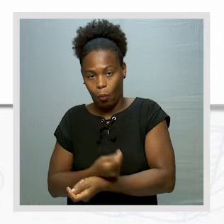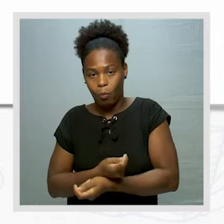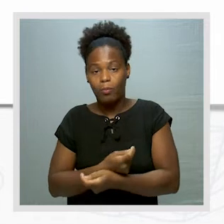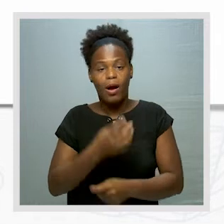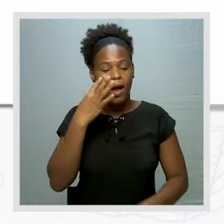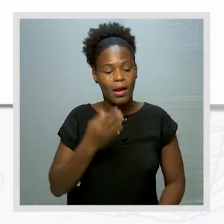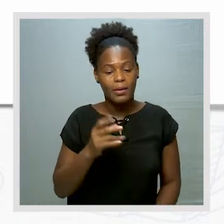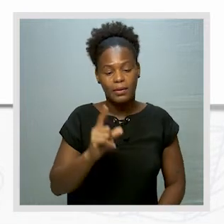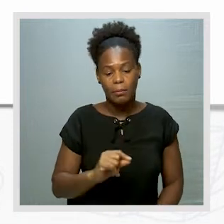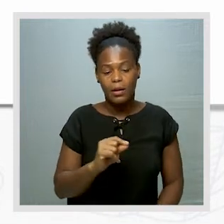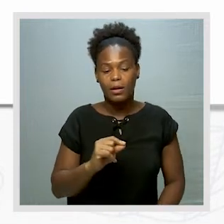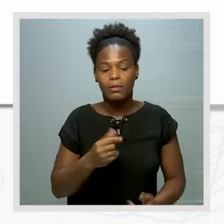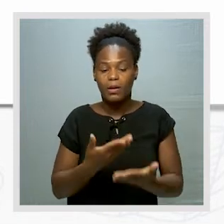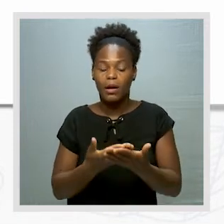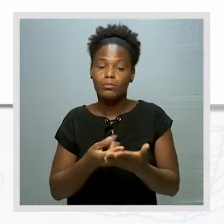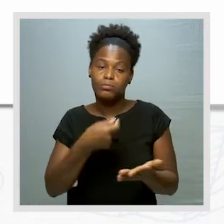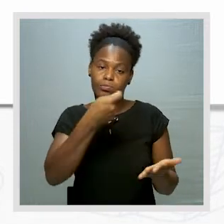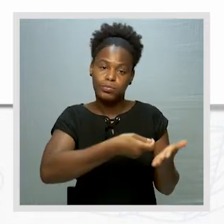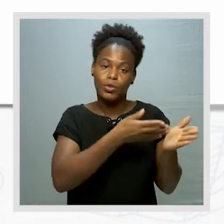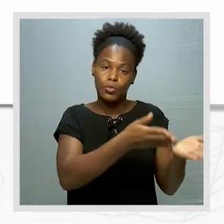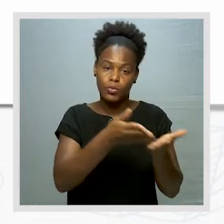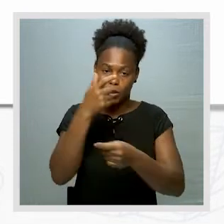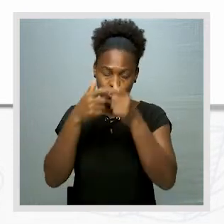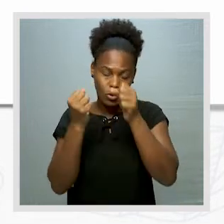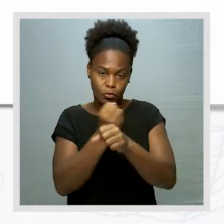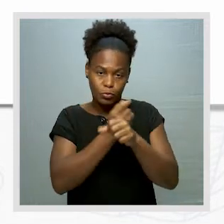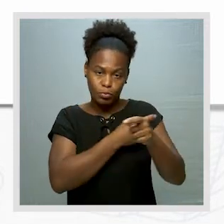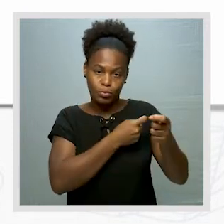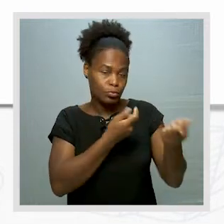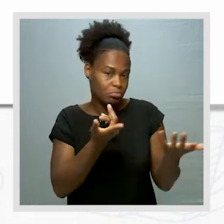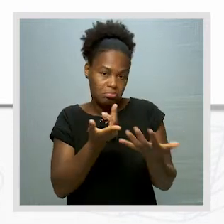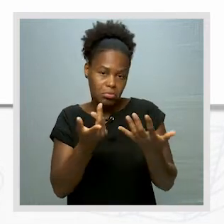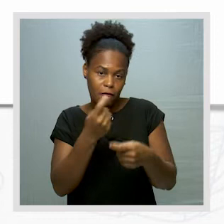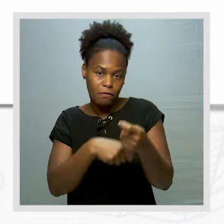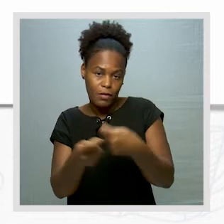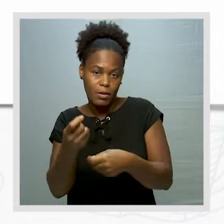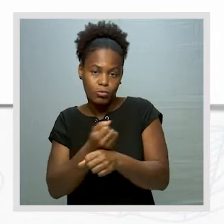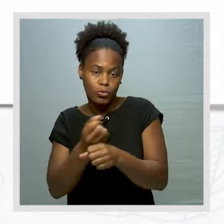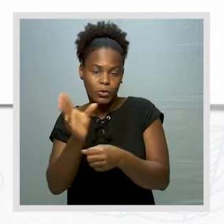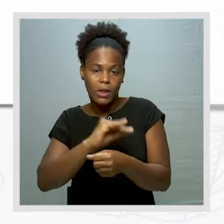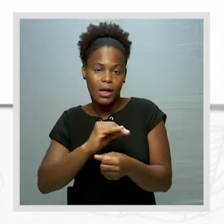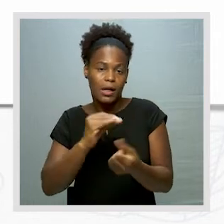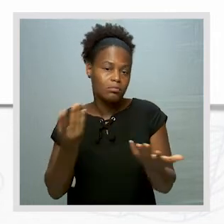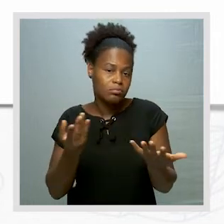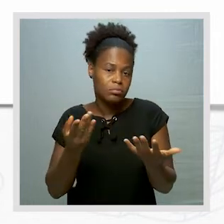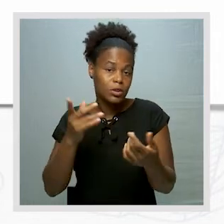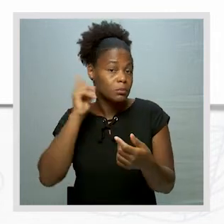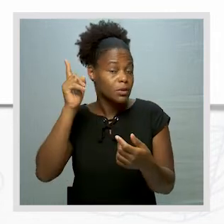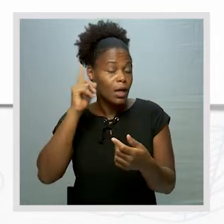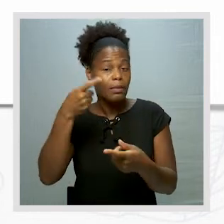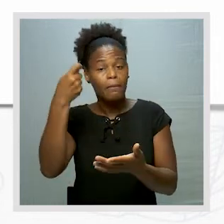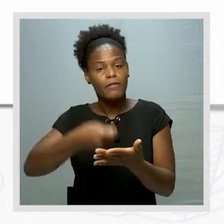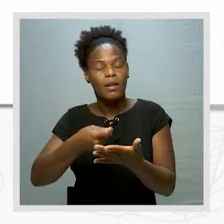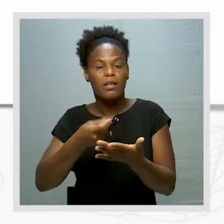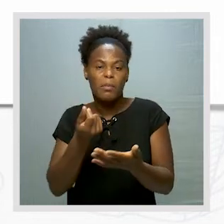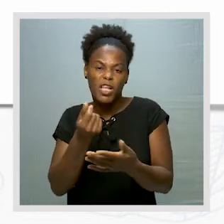E ainda concede subsídio aos produtores para venderem os produtos essenciais a um preço